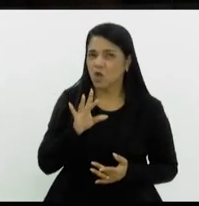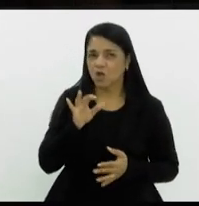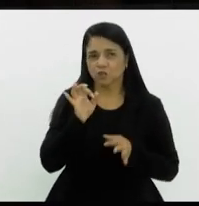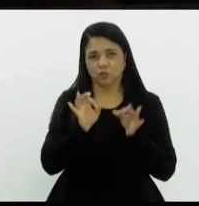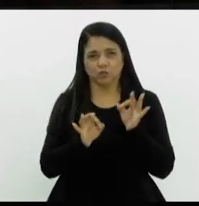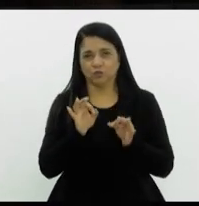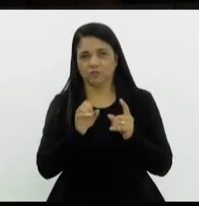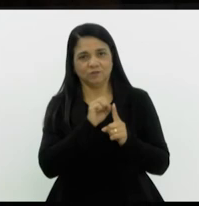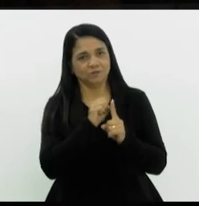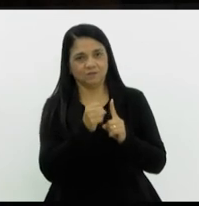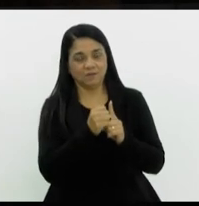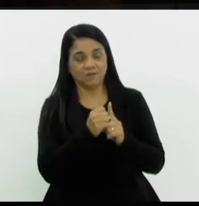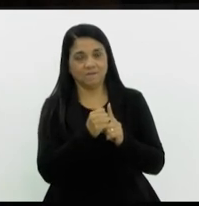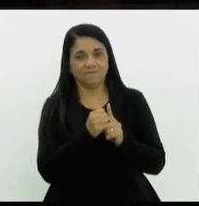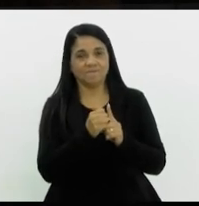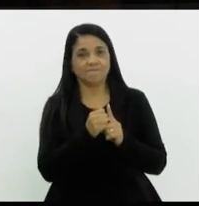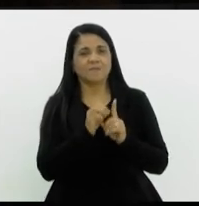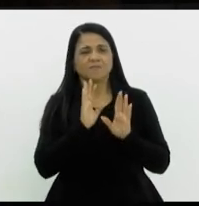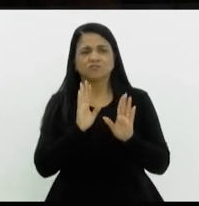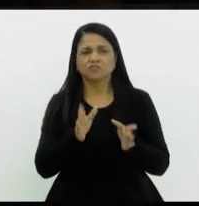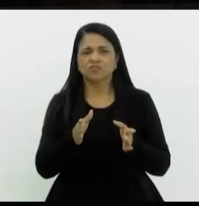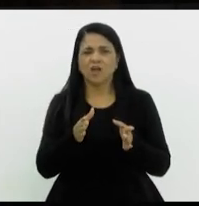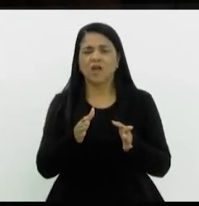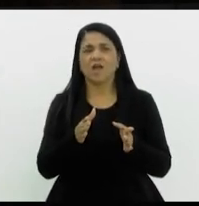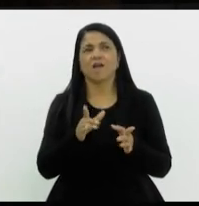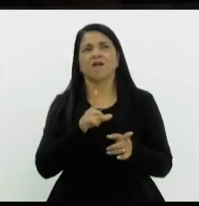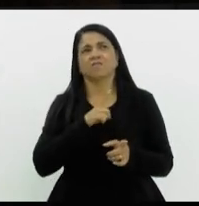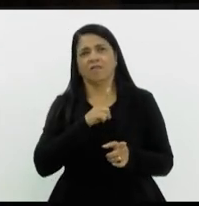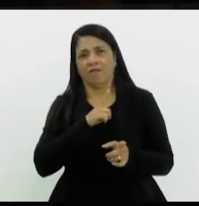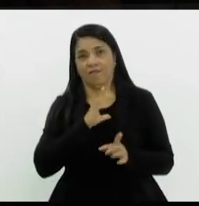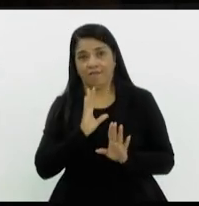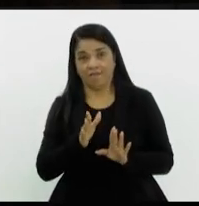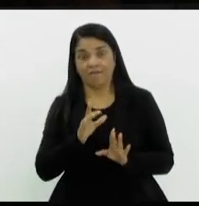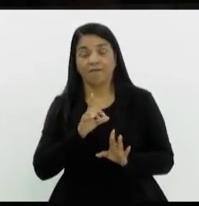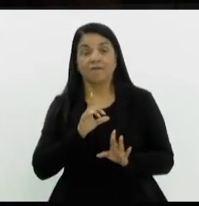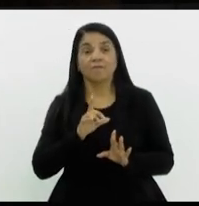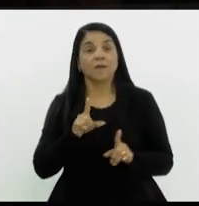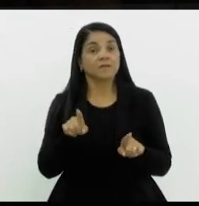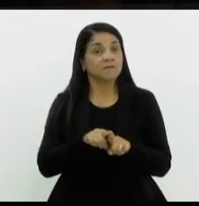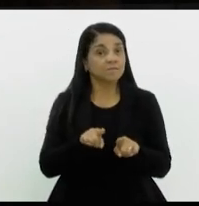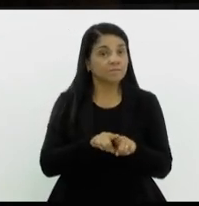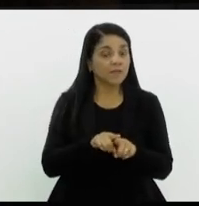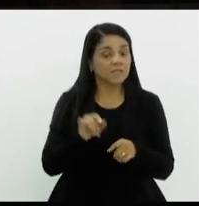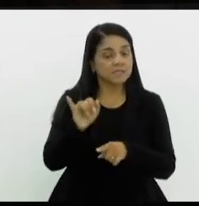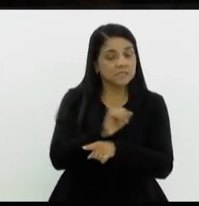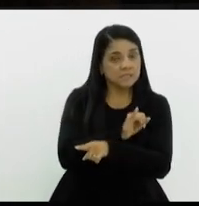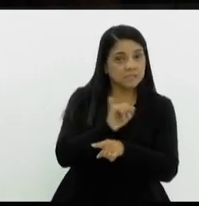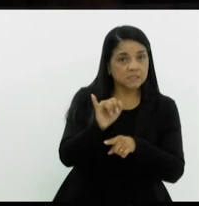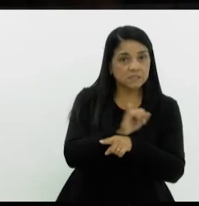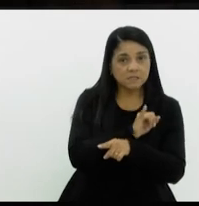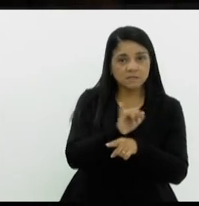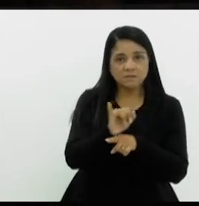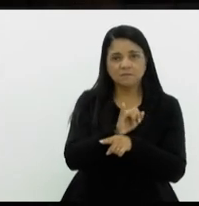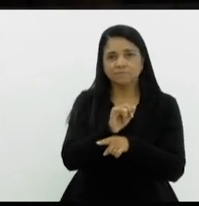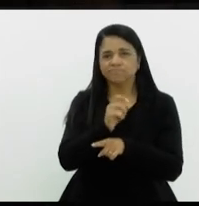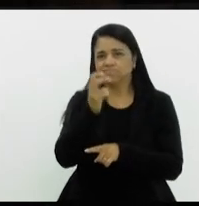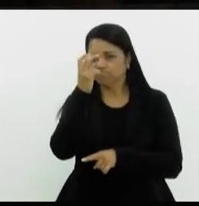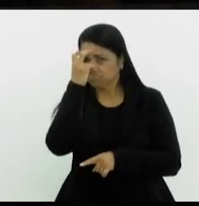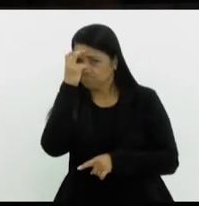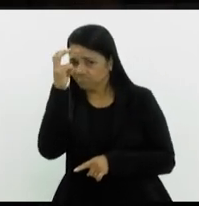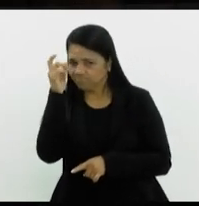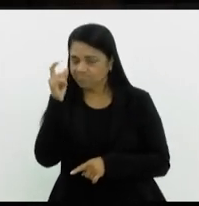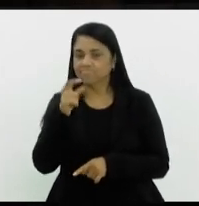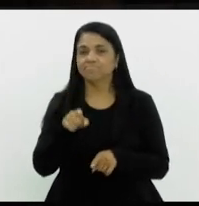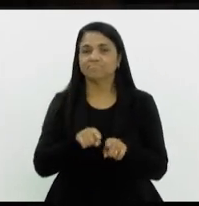justiça social, como se isso já não fosse o suficiente, mas é também uma estratégia bem inteligente